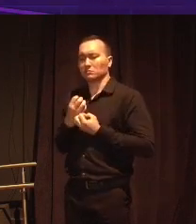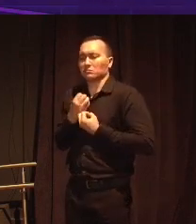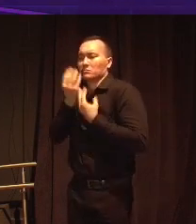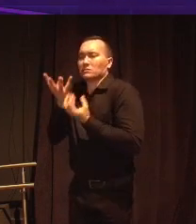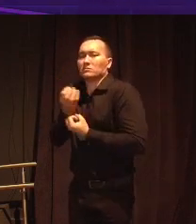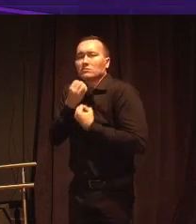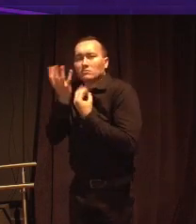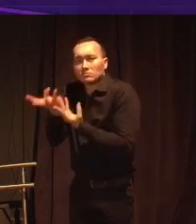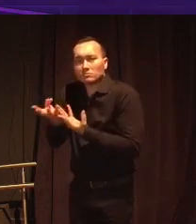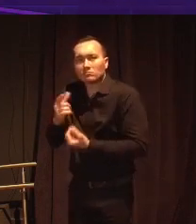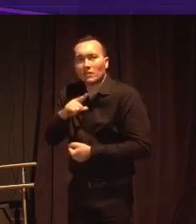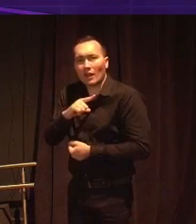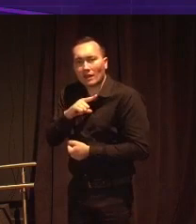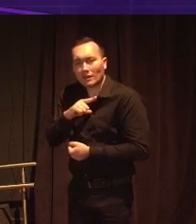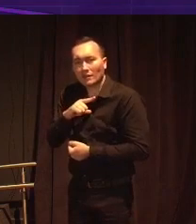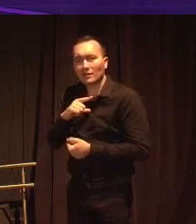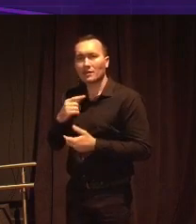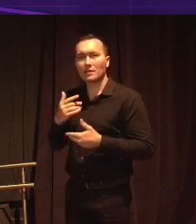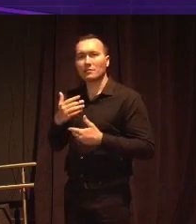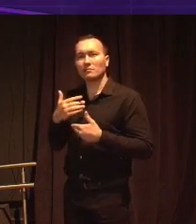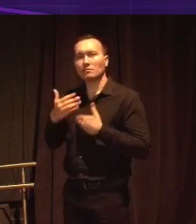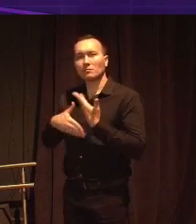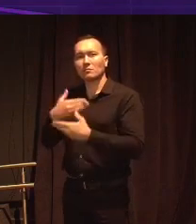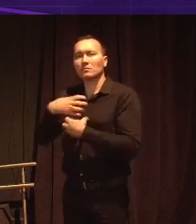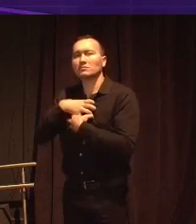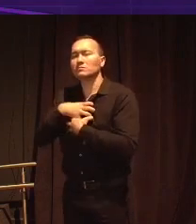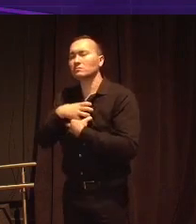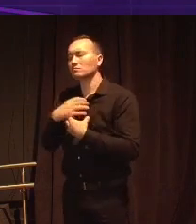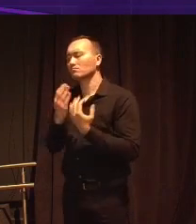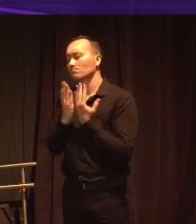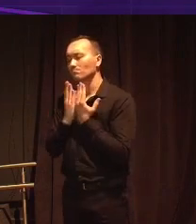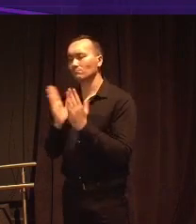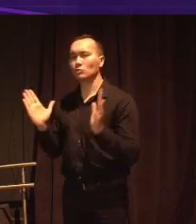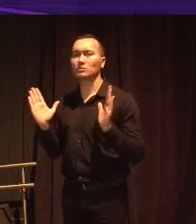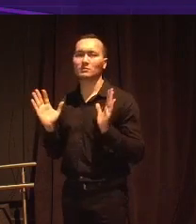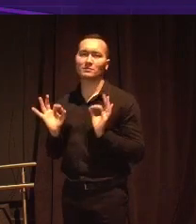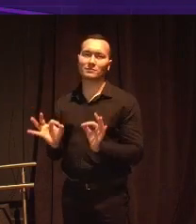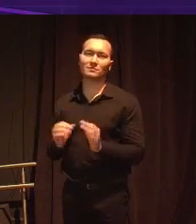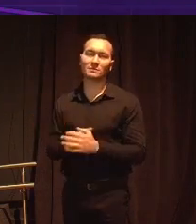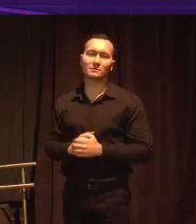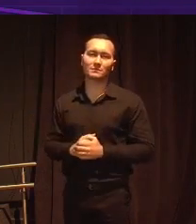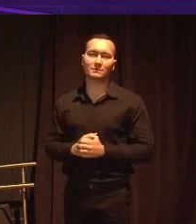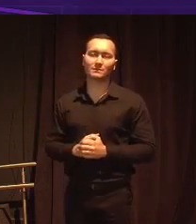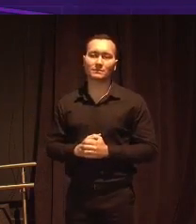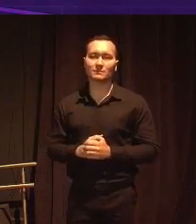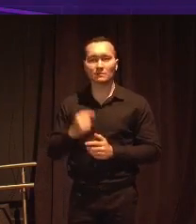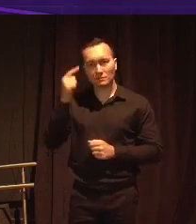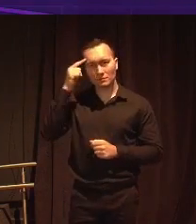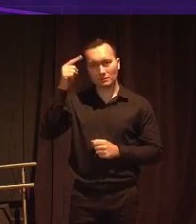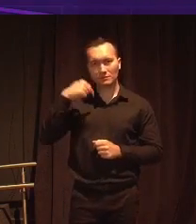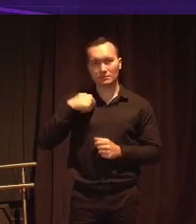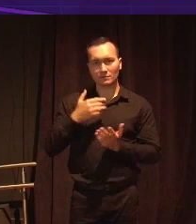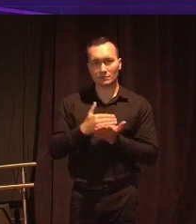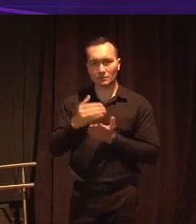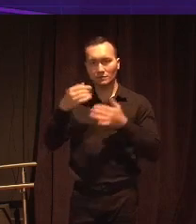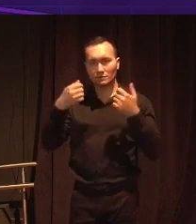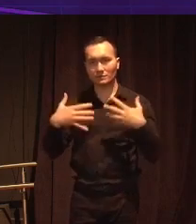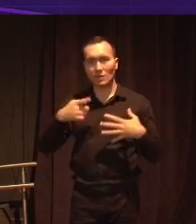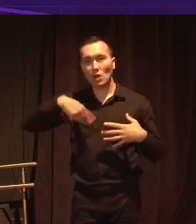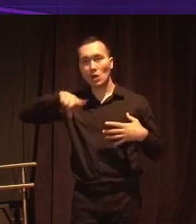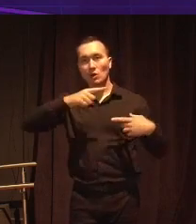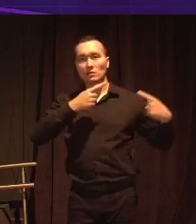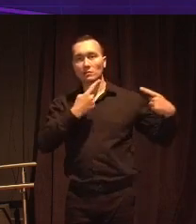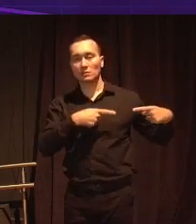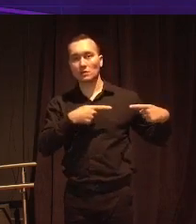uma libertação, um caminho de liberdade muito grande, né? E como eu disse no início, people é o desafio,